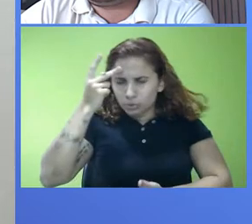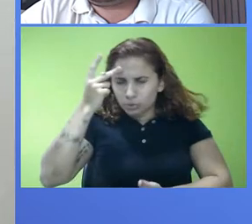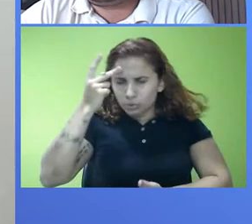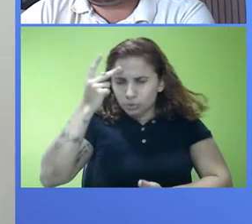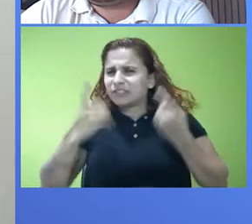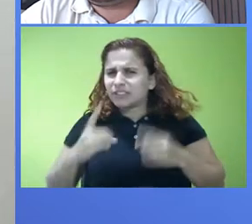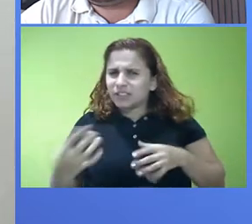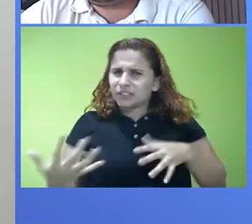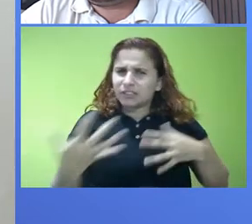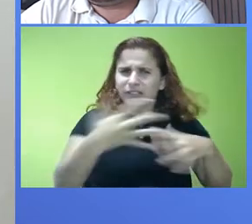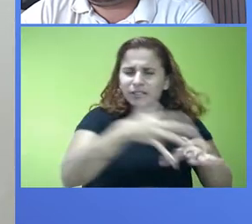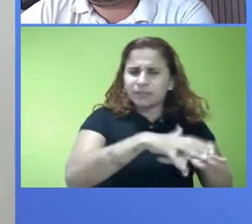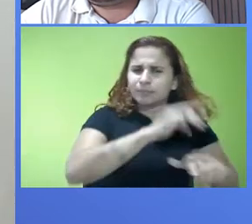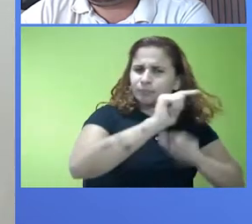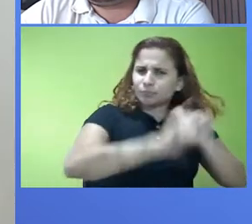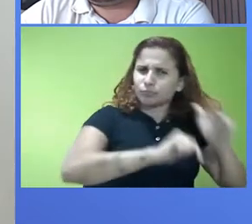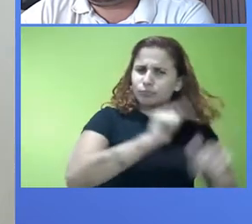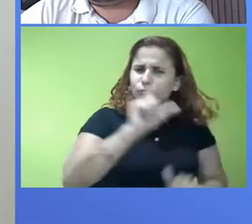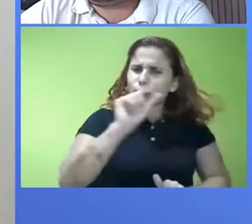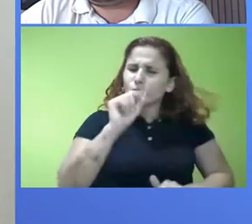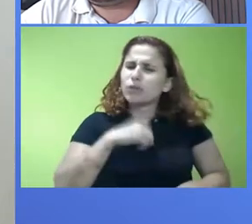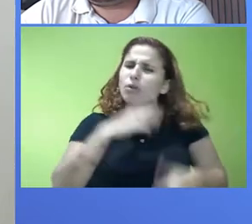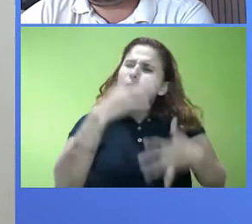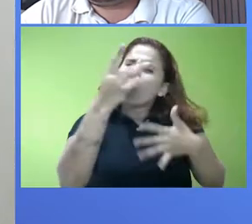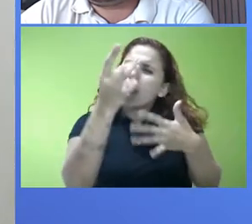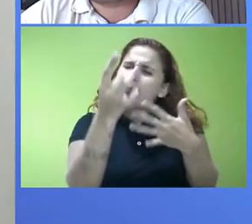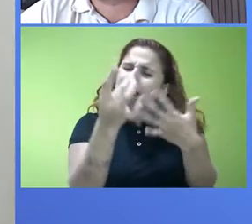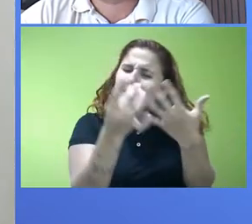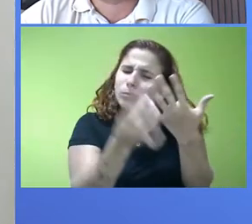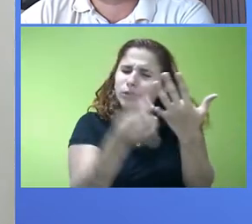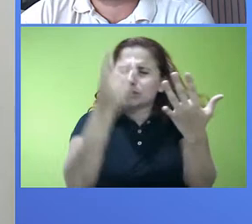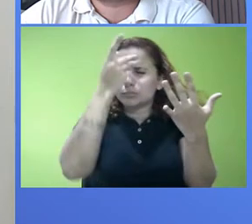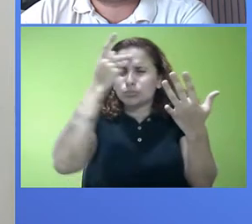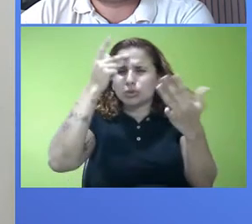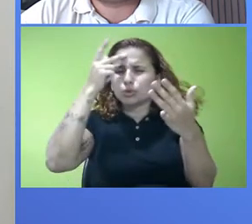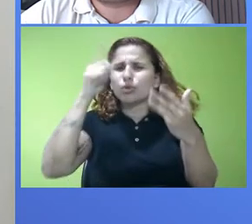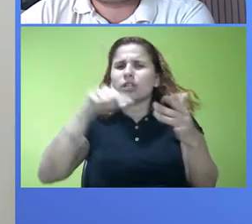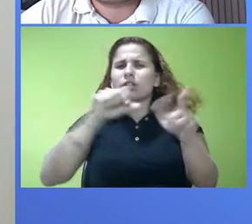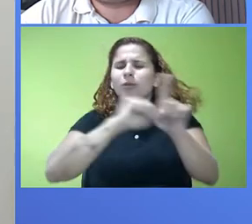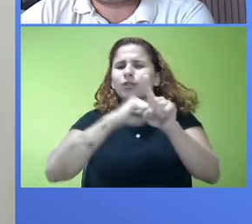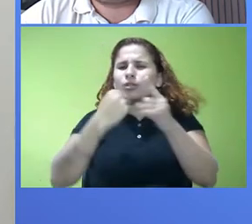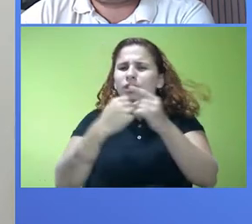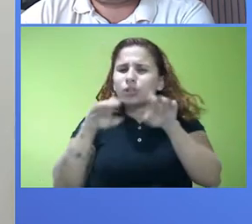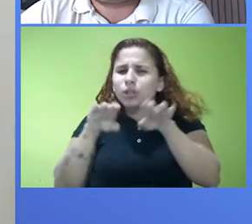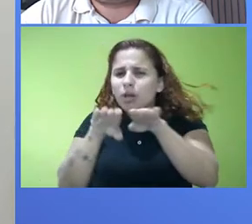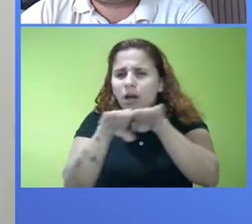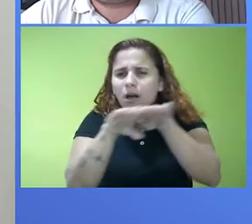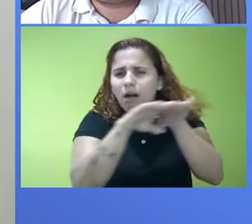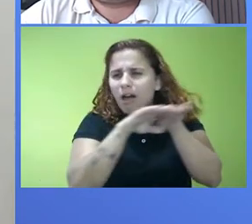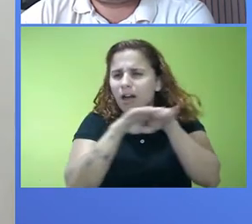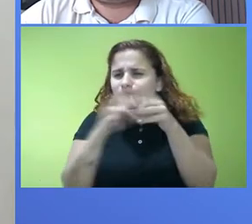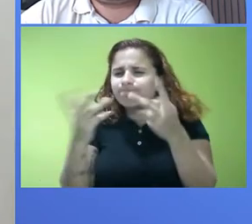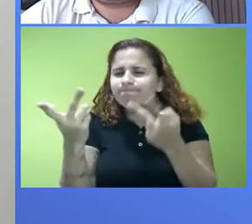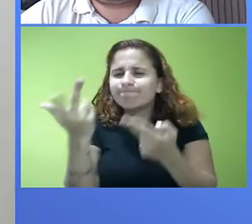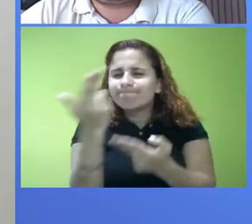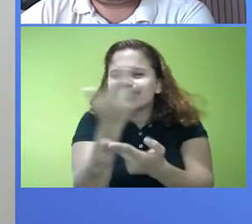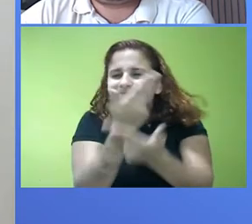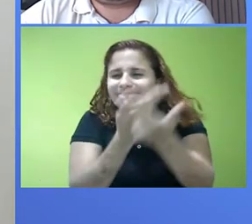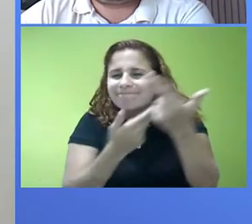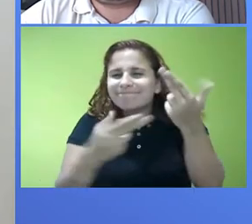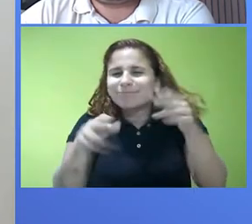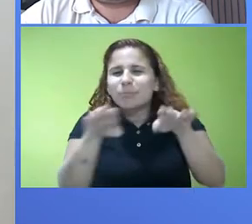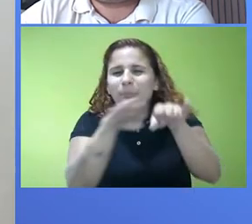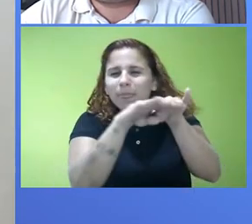formador de uma sociedade melhor, mais justa, mais igualitária, pautada na cultura da diversidade, e que reconheça o